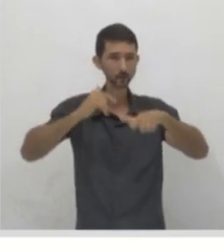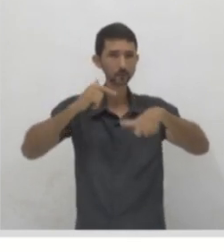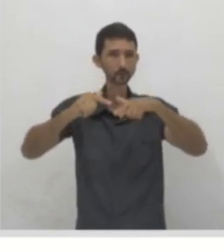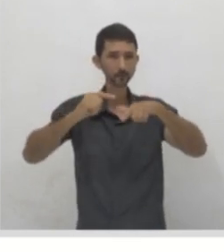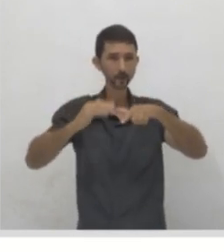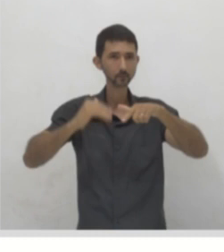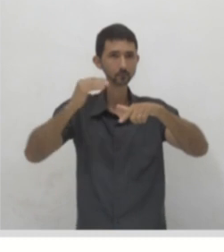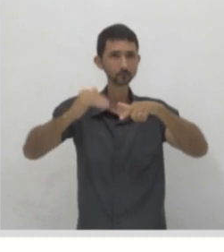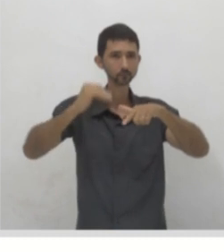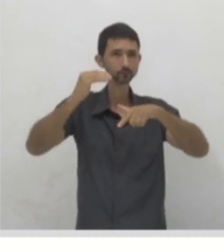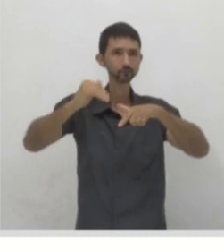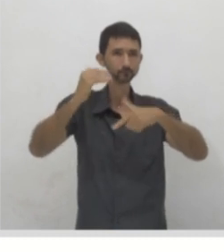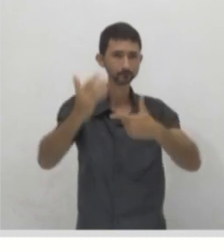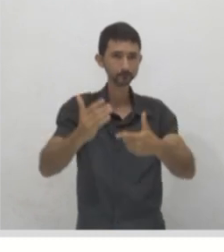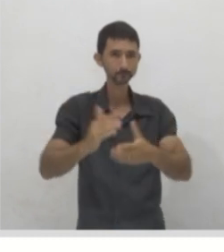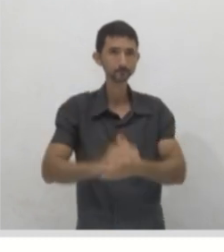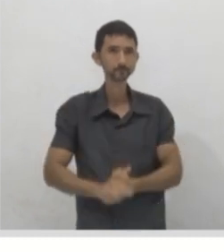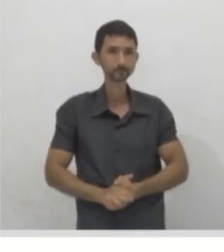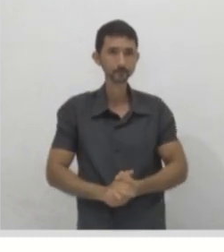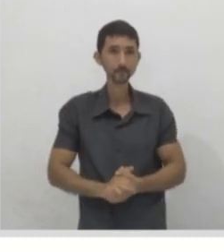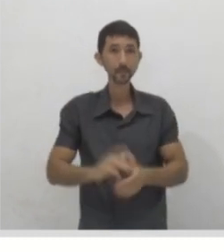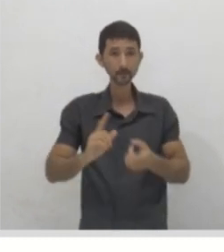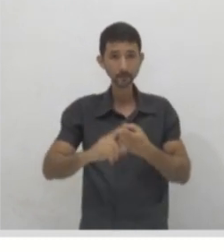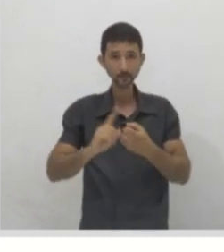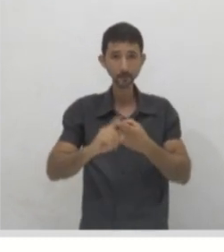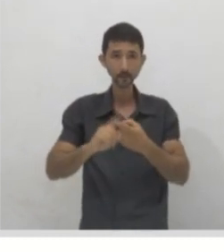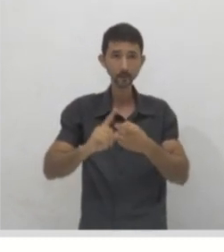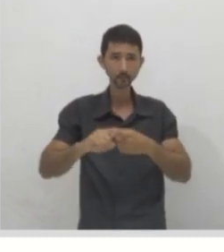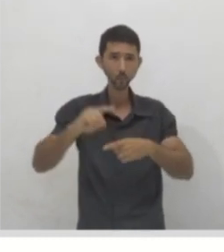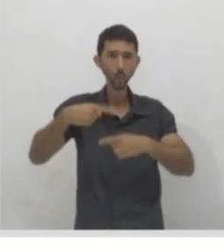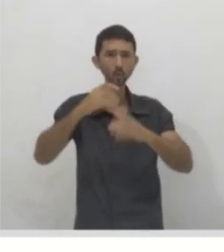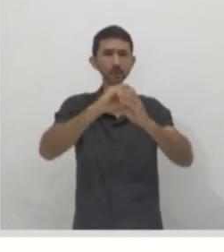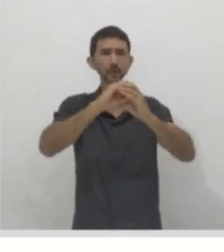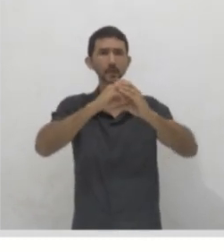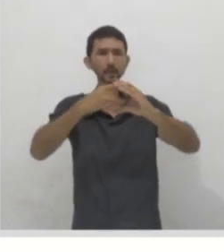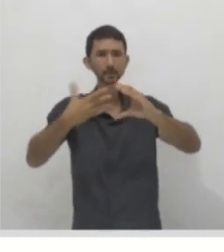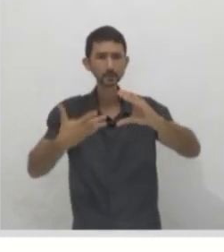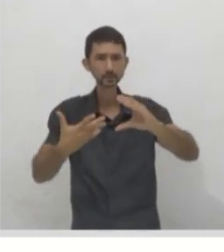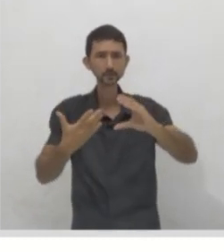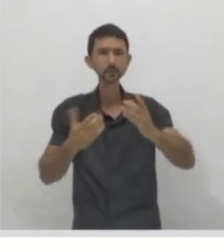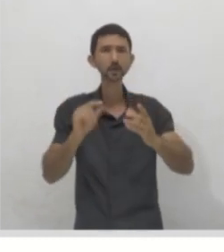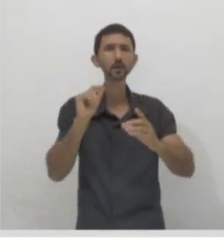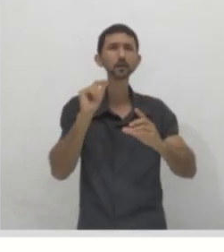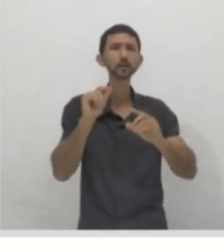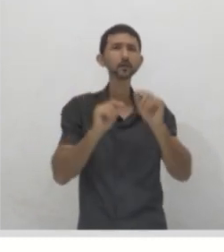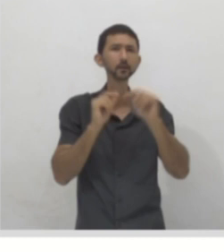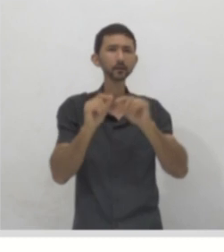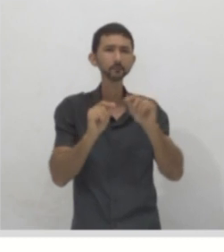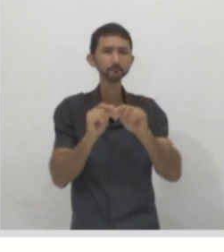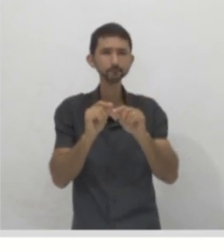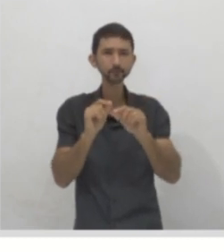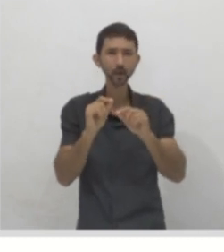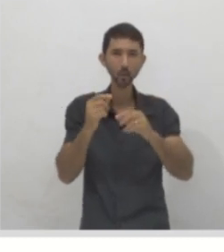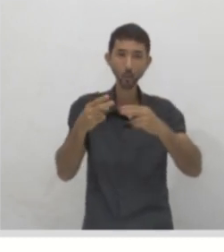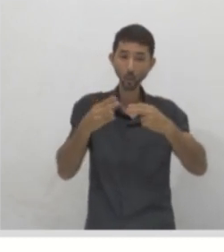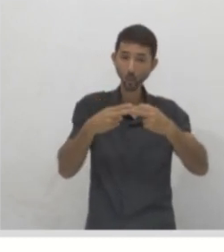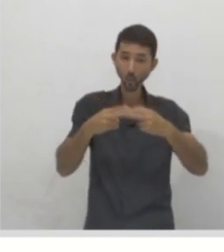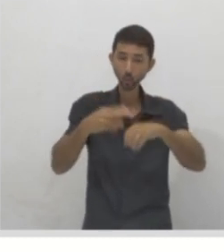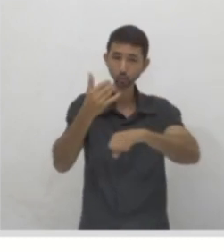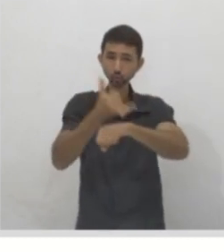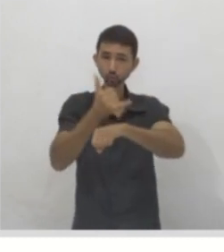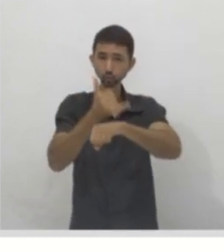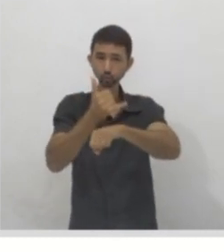Perdão. Uma outra característica a destacar é que os usos desses